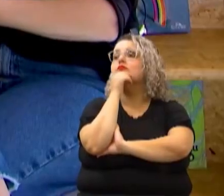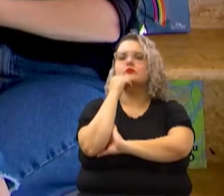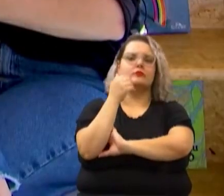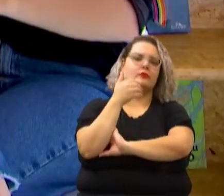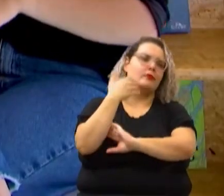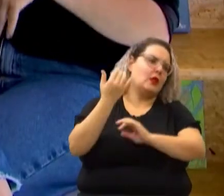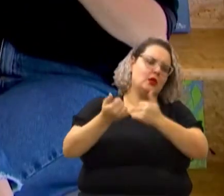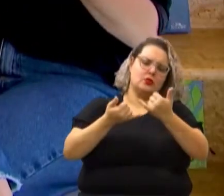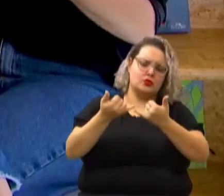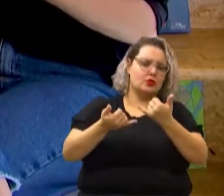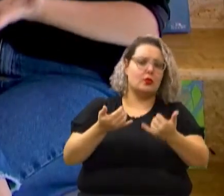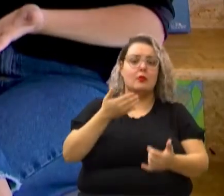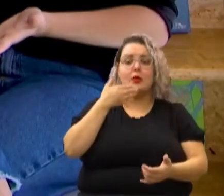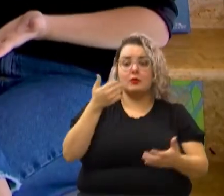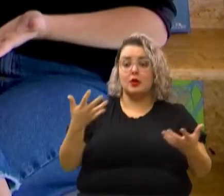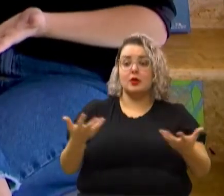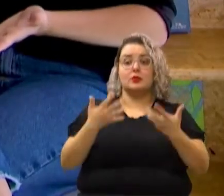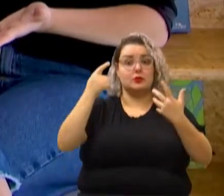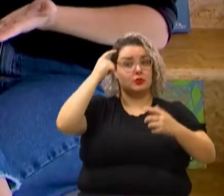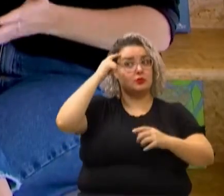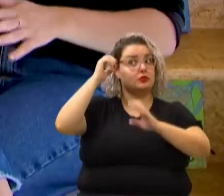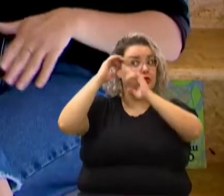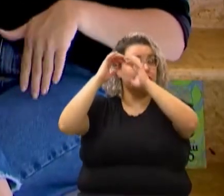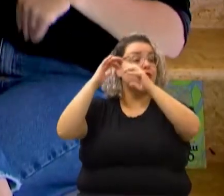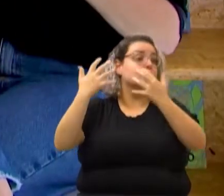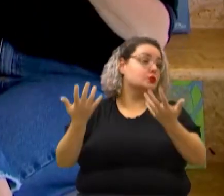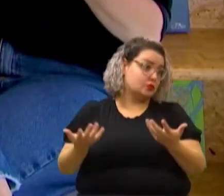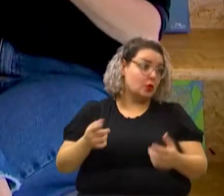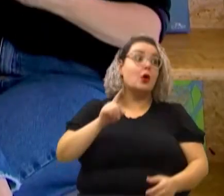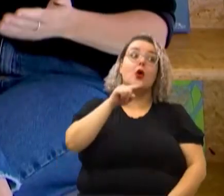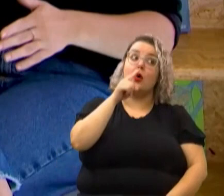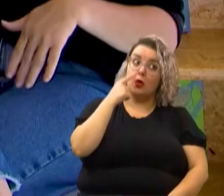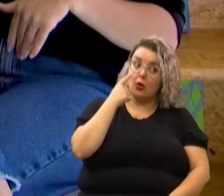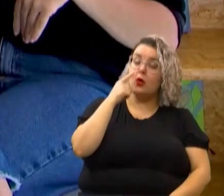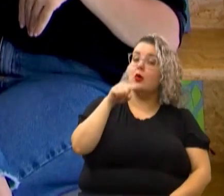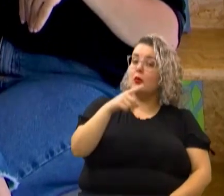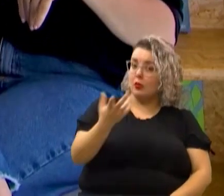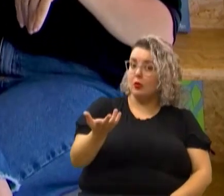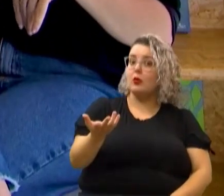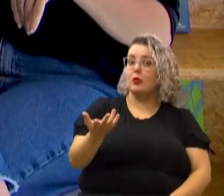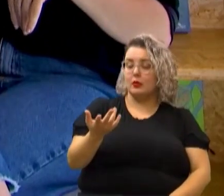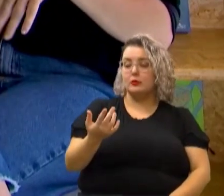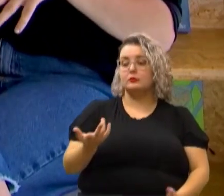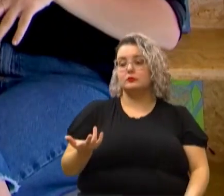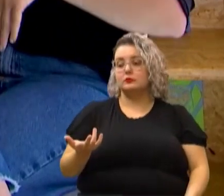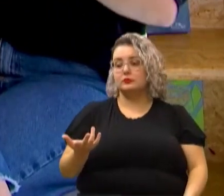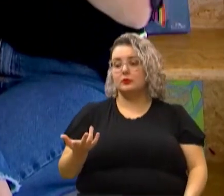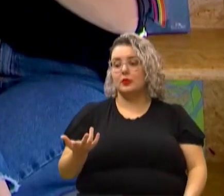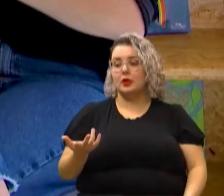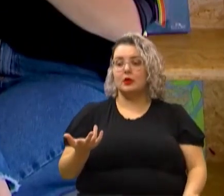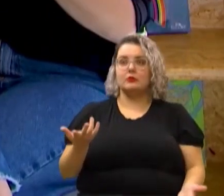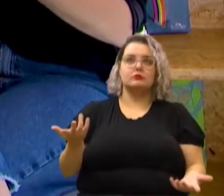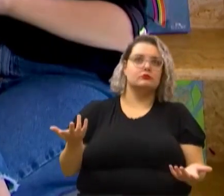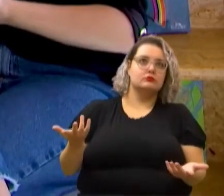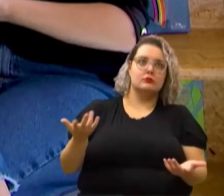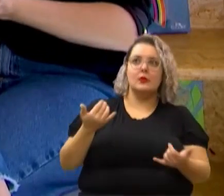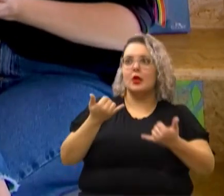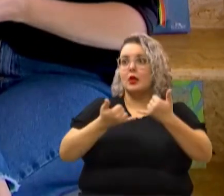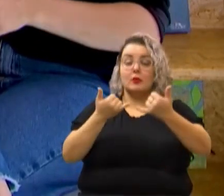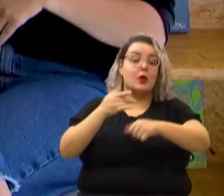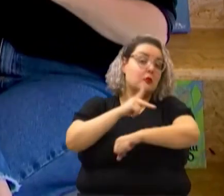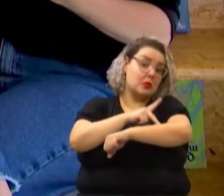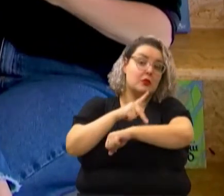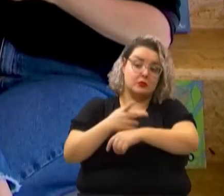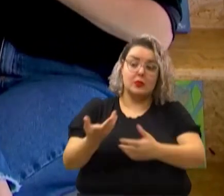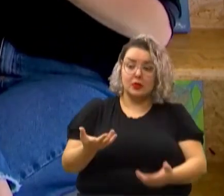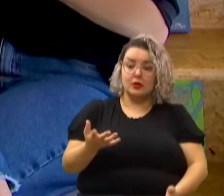do que estar nas redes um jogo que estimule o raciocínio um jogo que que que seja até